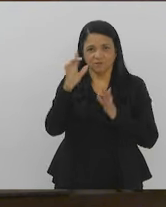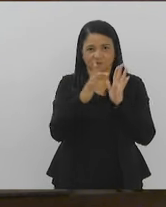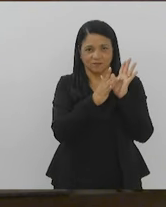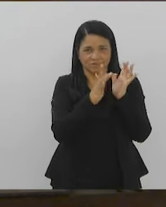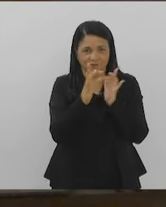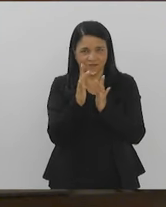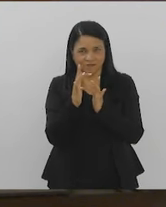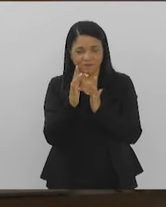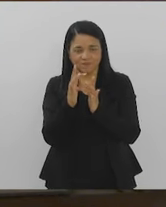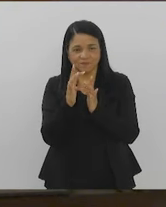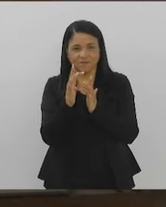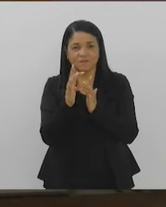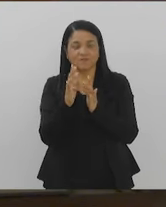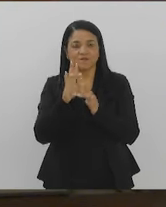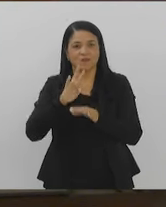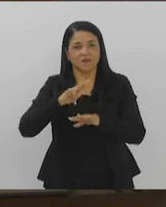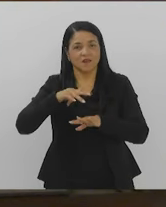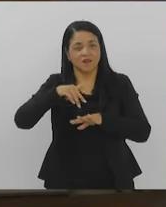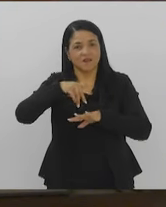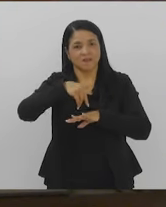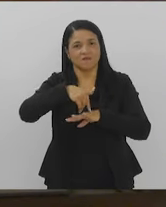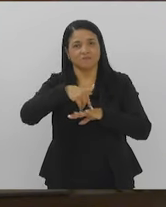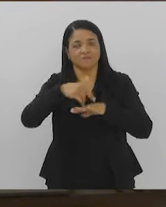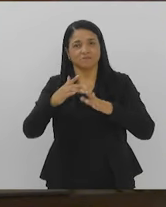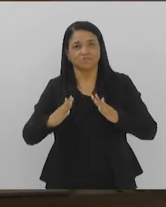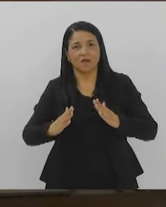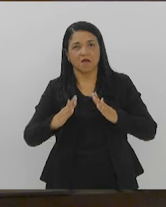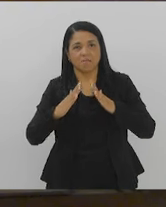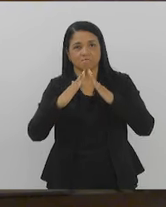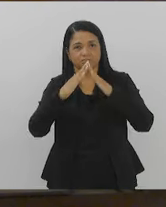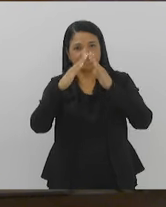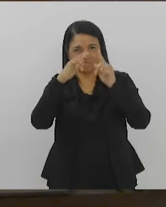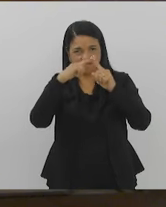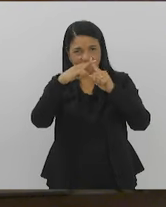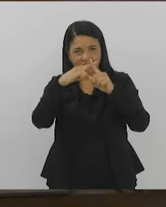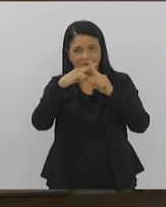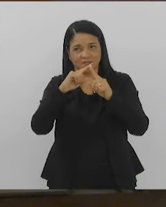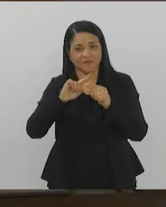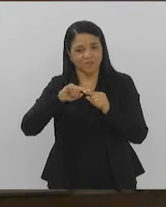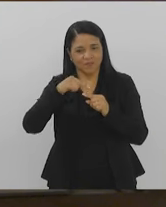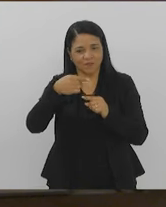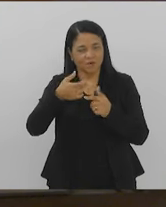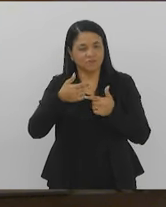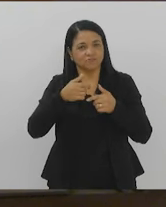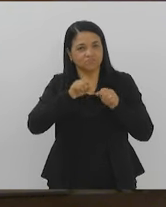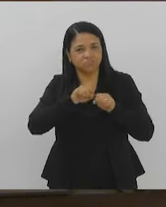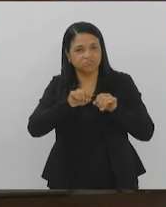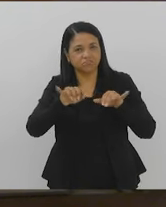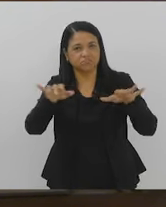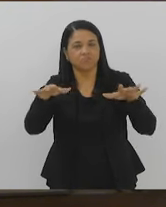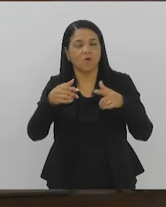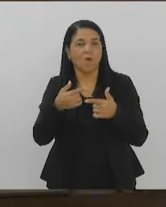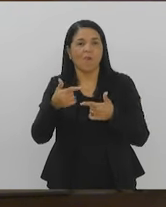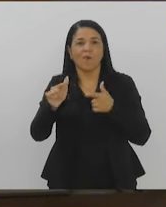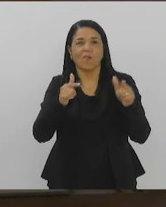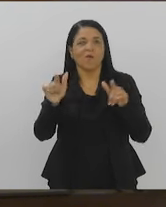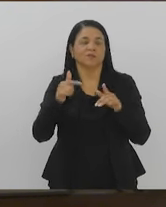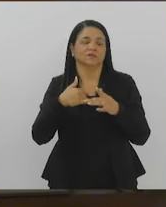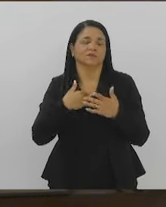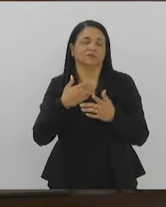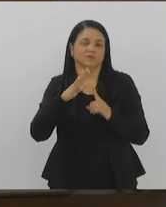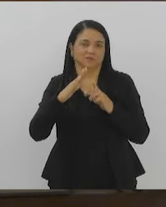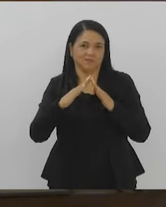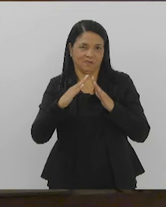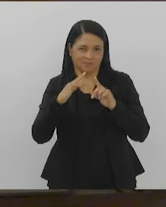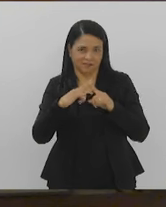por ter levantado e erguido essa igreja, que depois dela vieram tantas outras. E Rosenberg, não